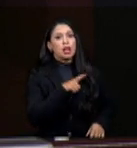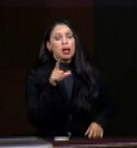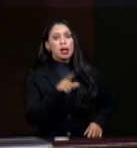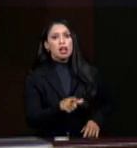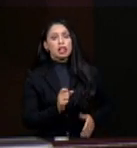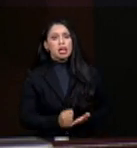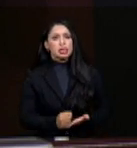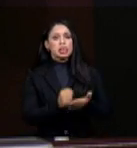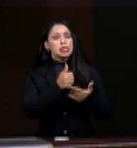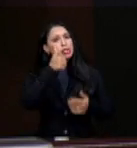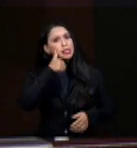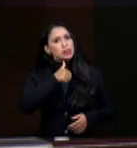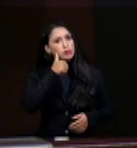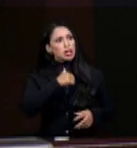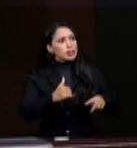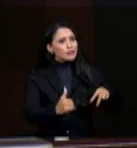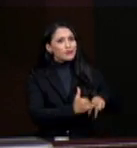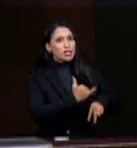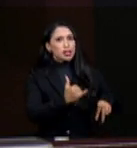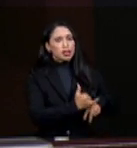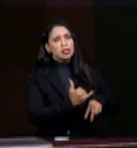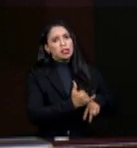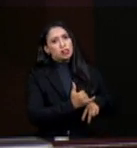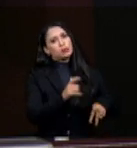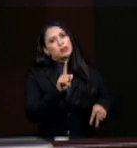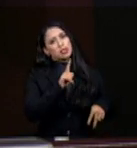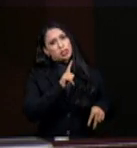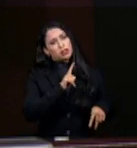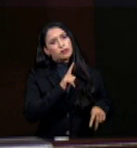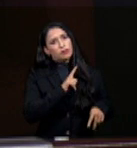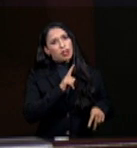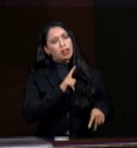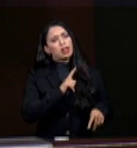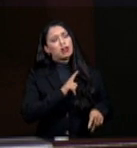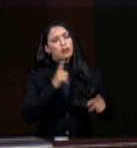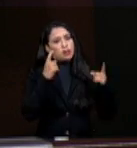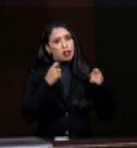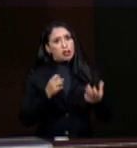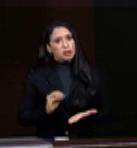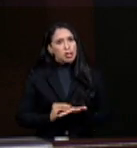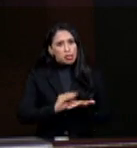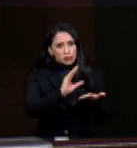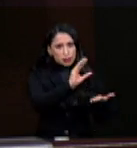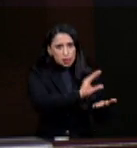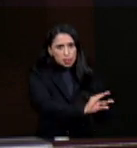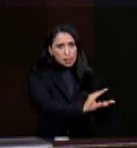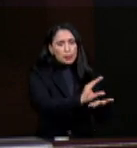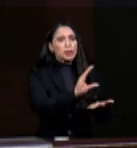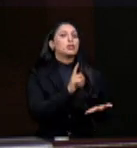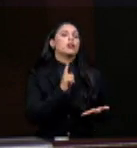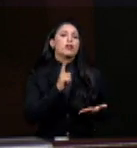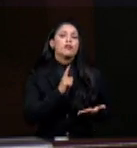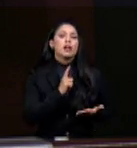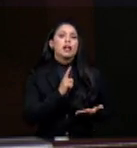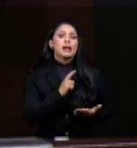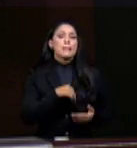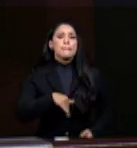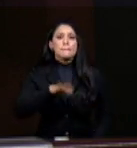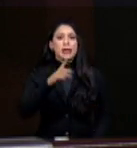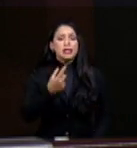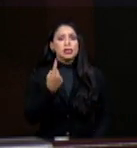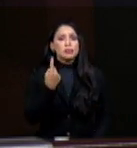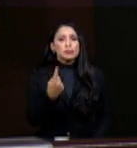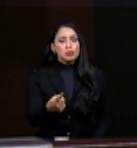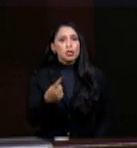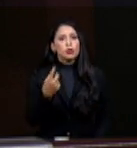às mulheres e crianças vítimas de violência. Esse financiamento garantirá que mais de